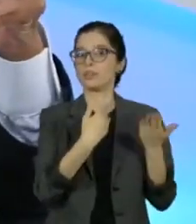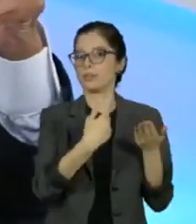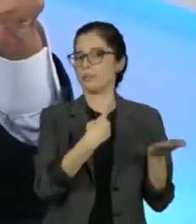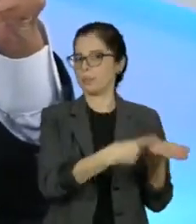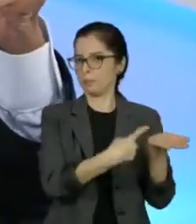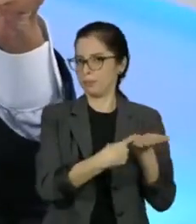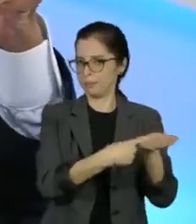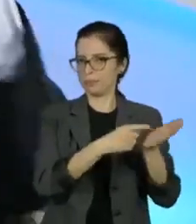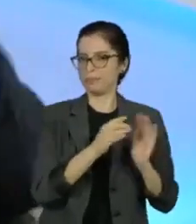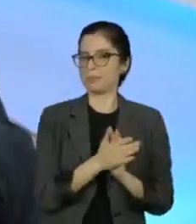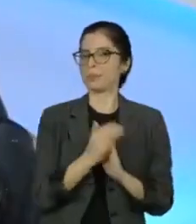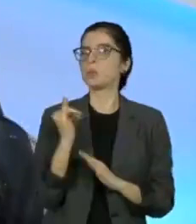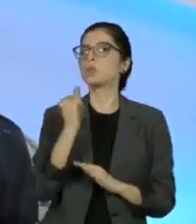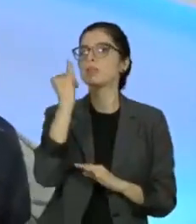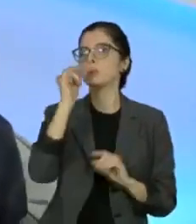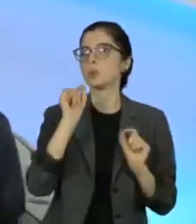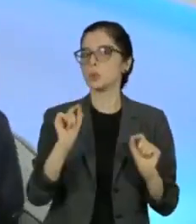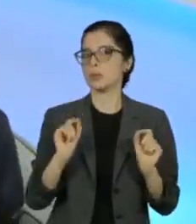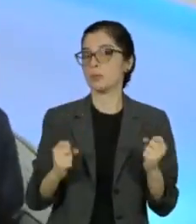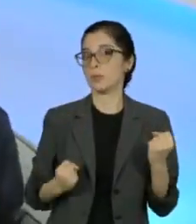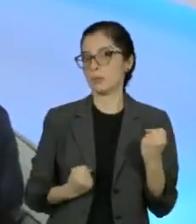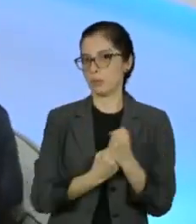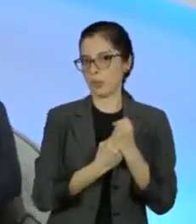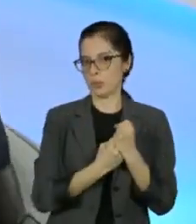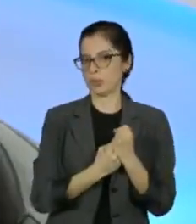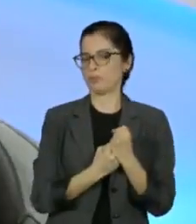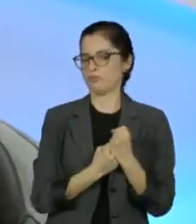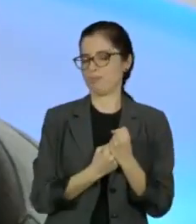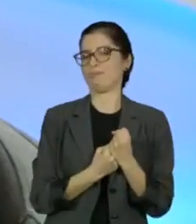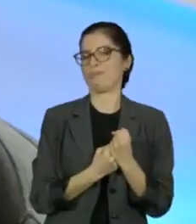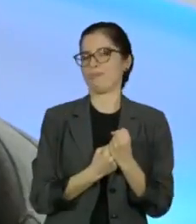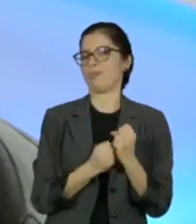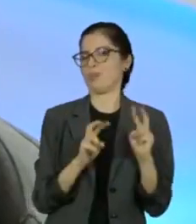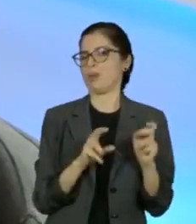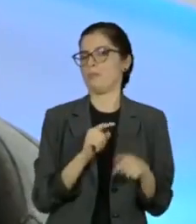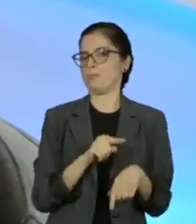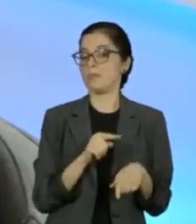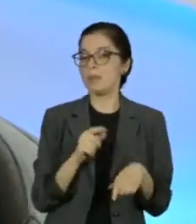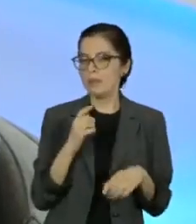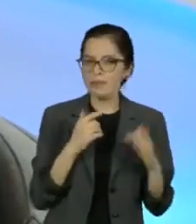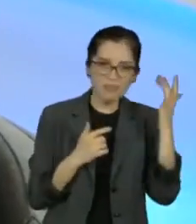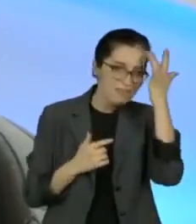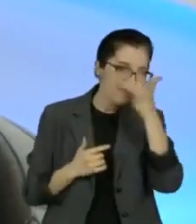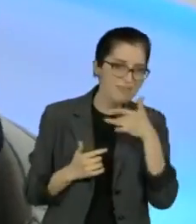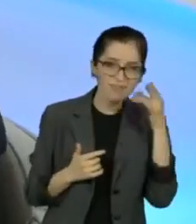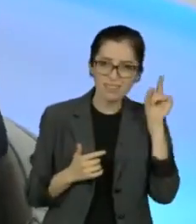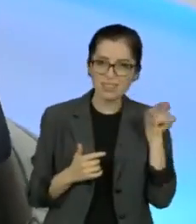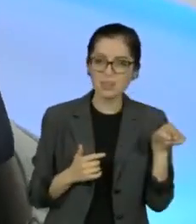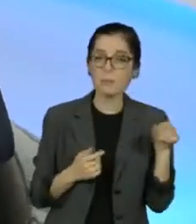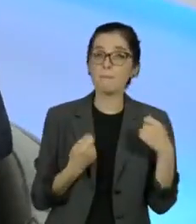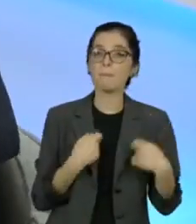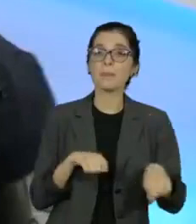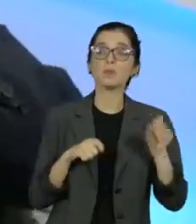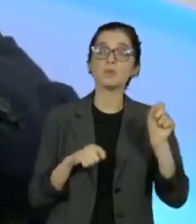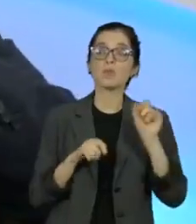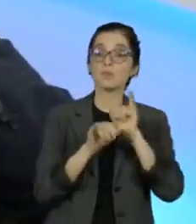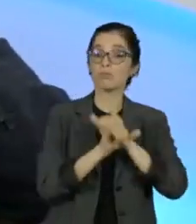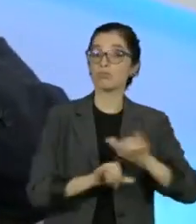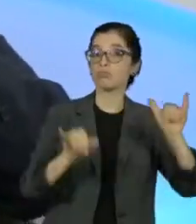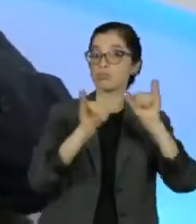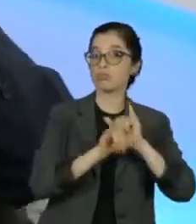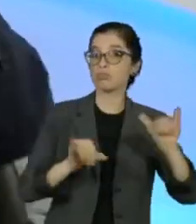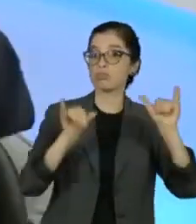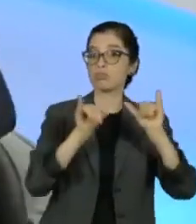importante para ele se o Haddad concordava que o market fosse dividido